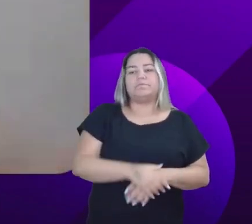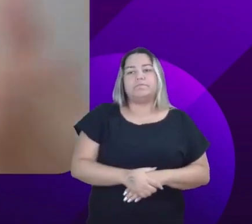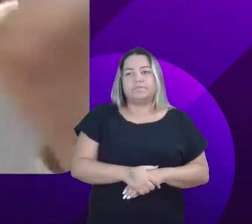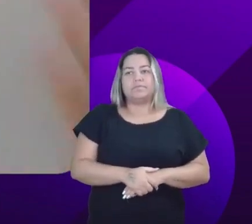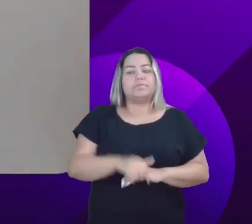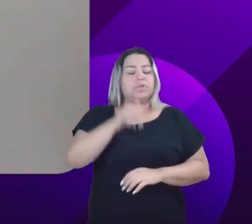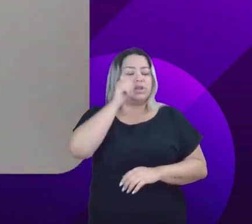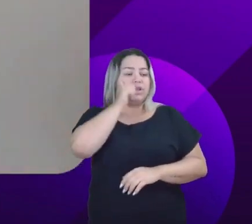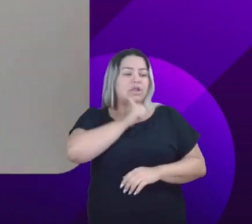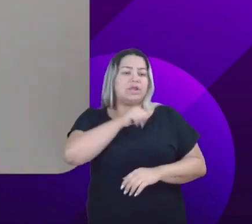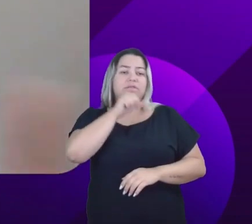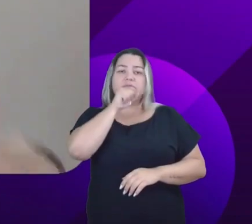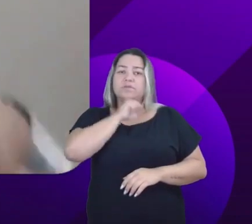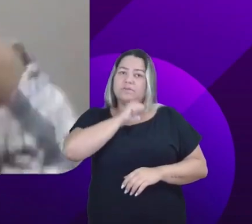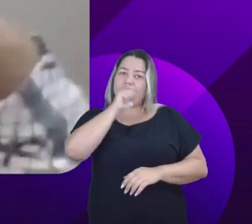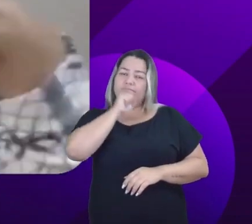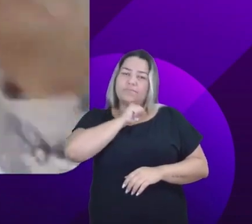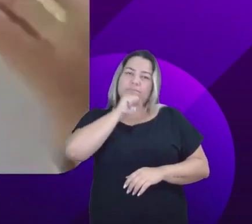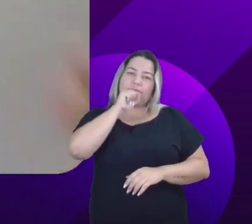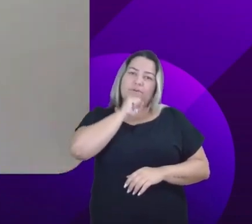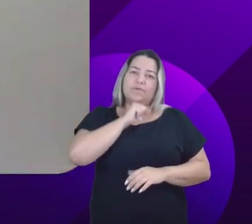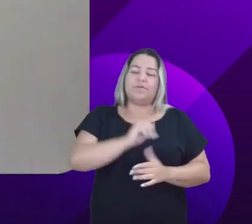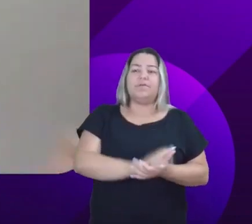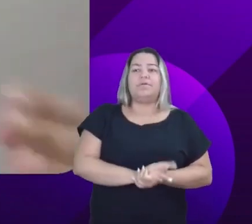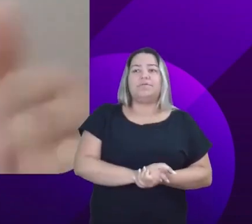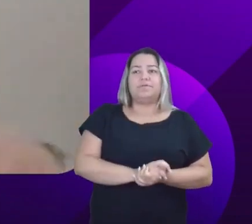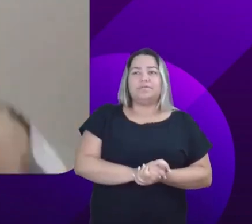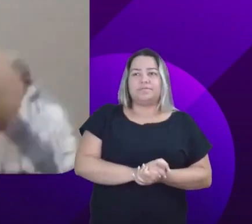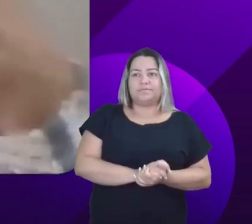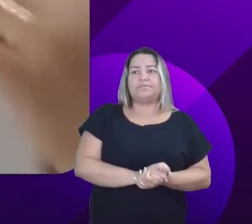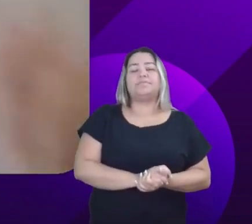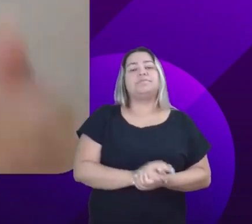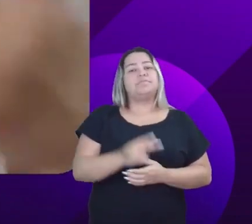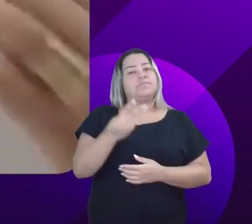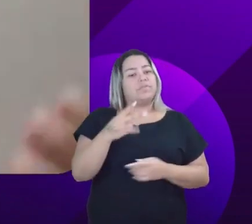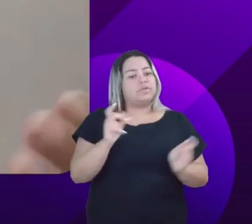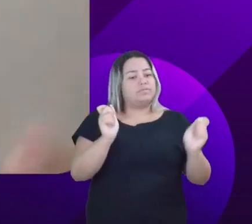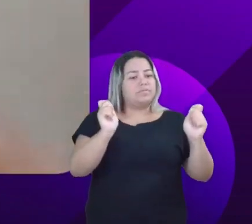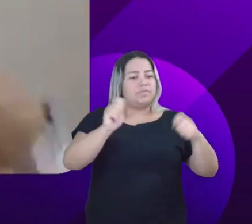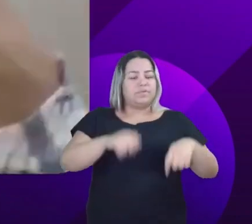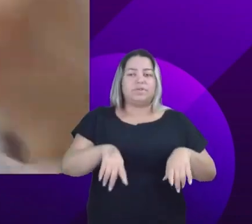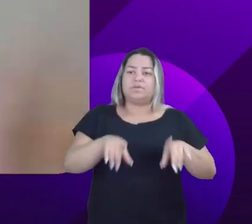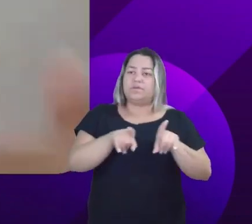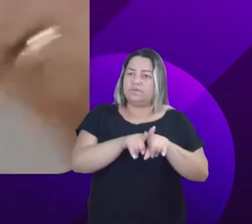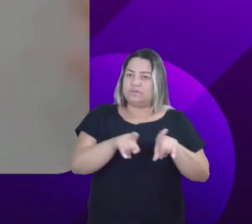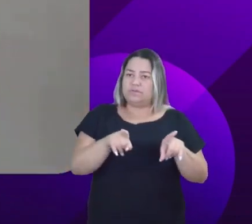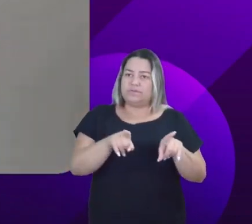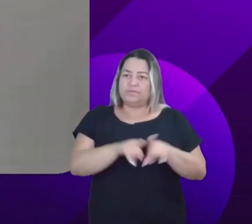de mulheres idosas, né? Então, mulheres idosas que precisam